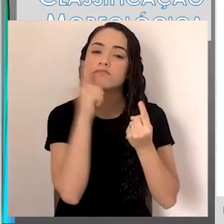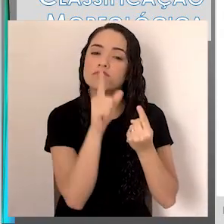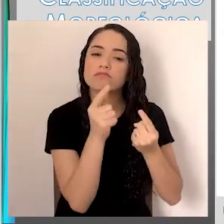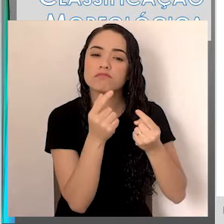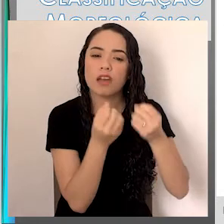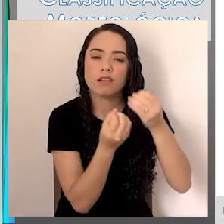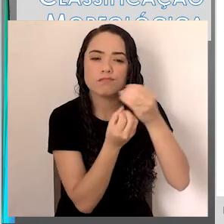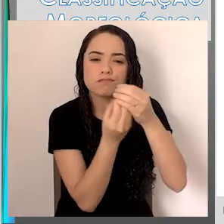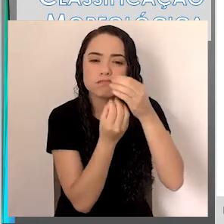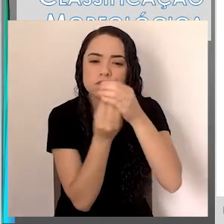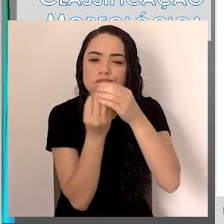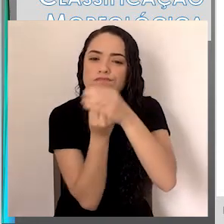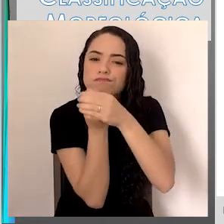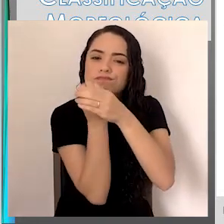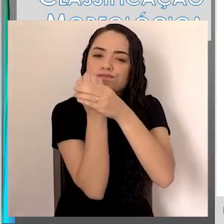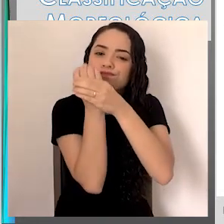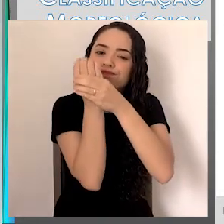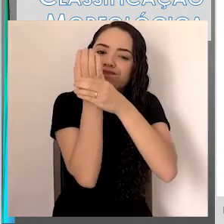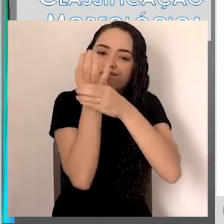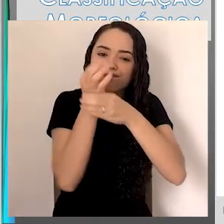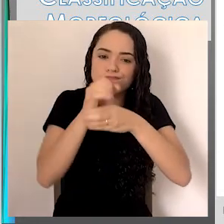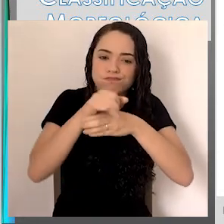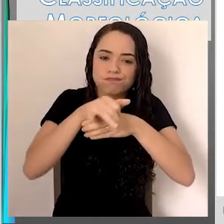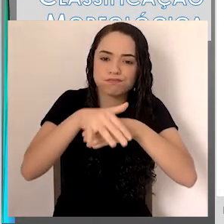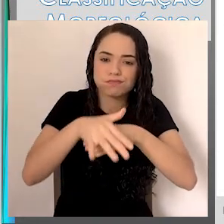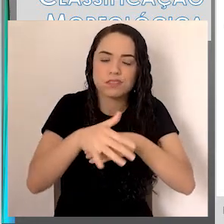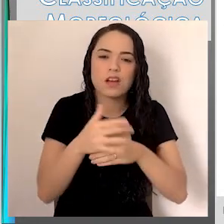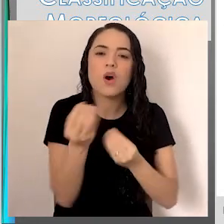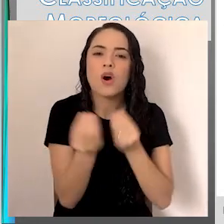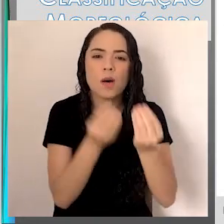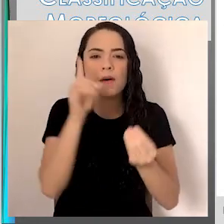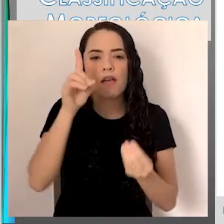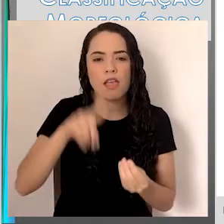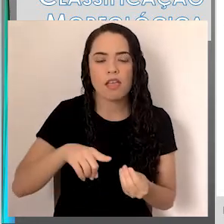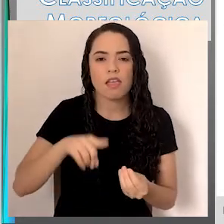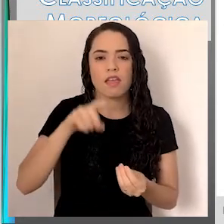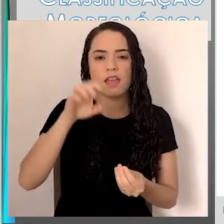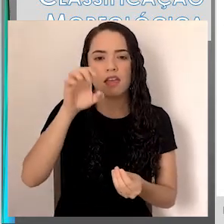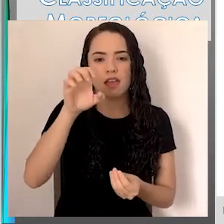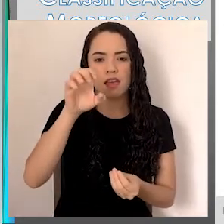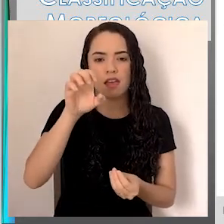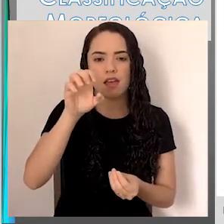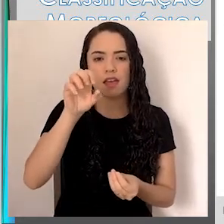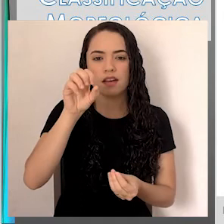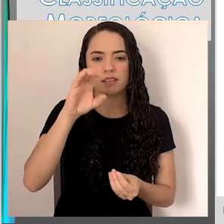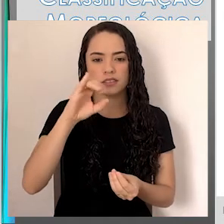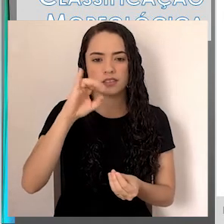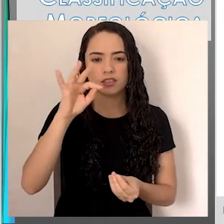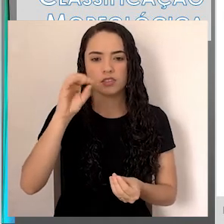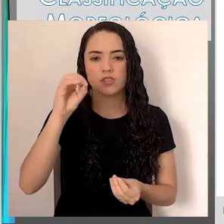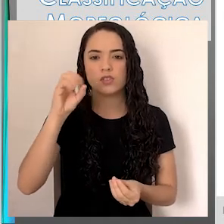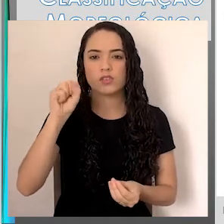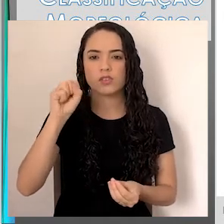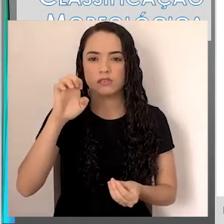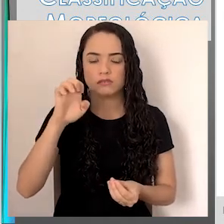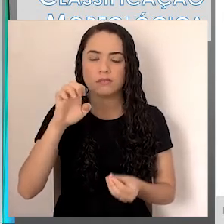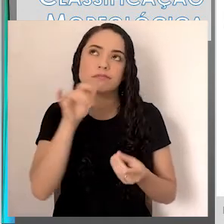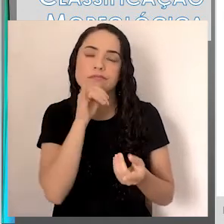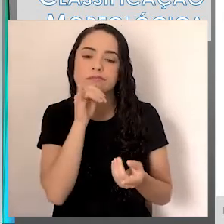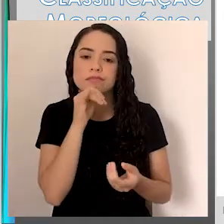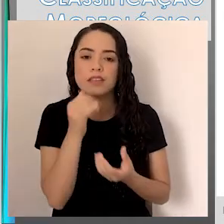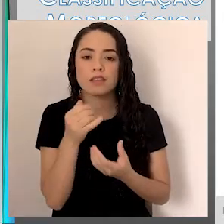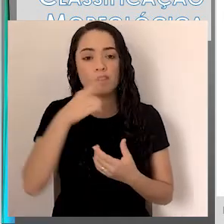em produção e liberação de seu conteúdo por exocitose, como se apresentam nas células globosas ou